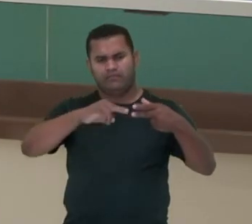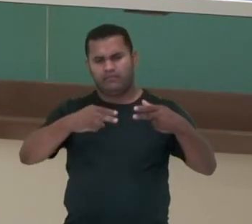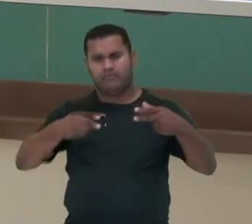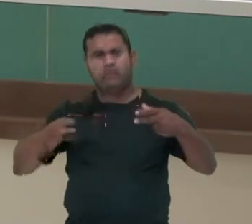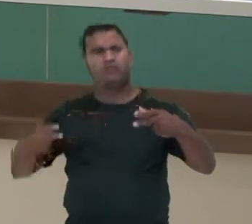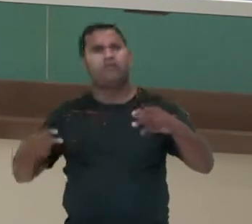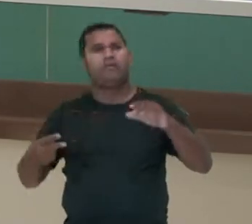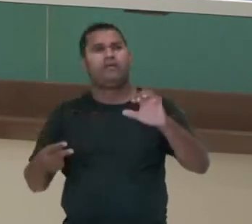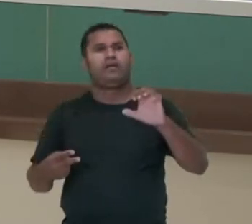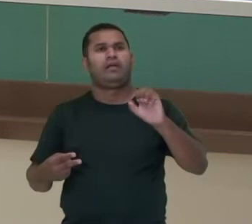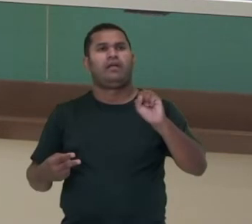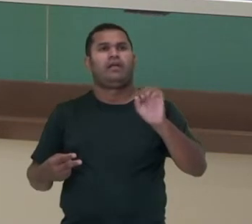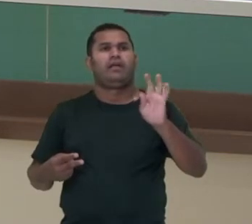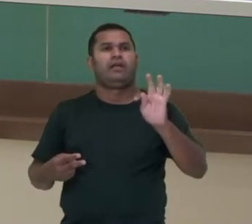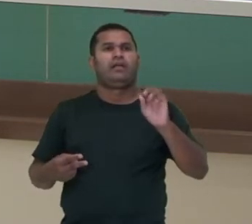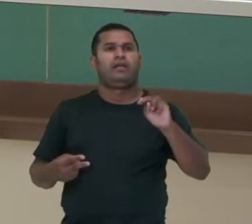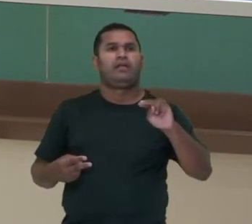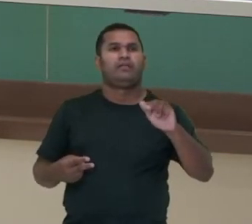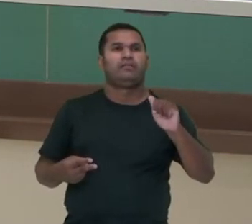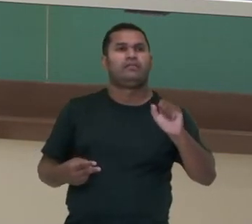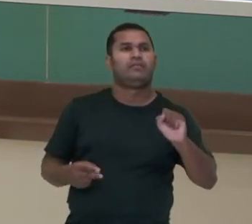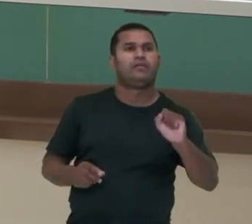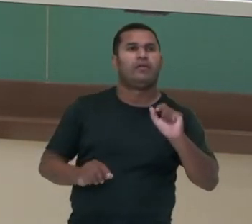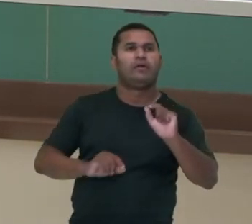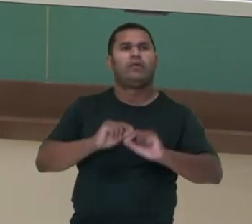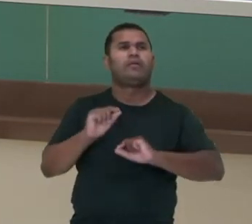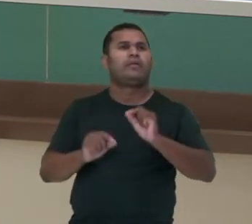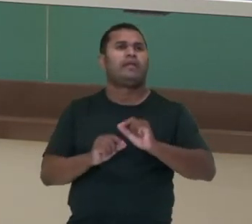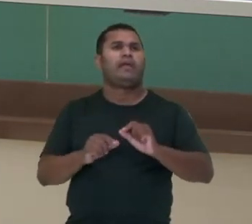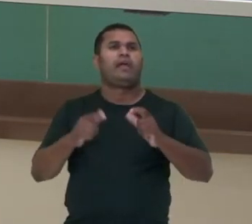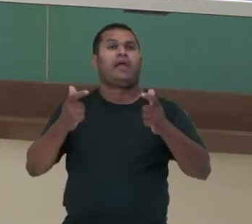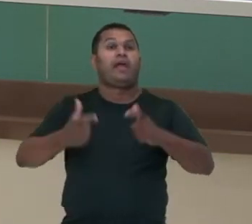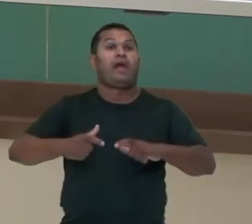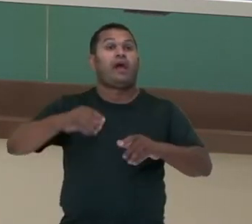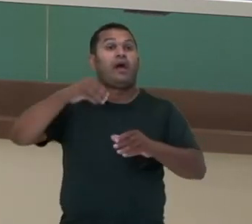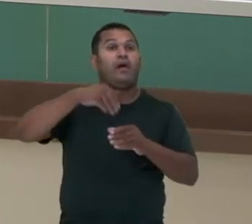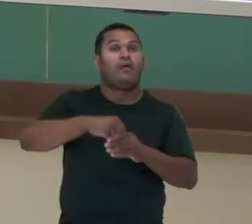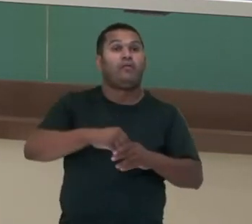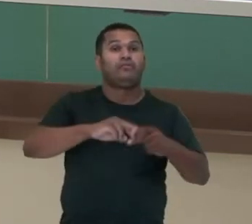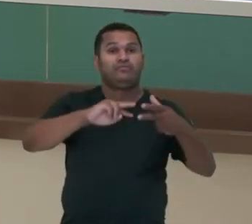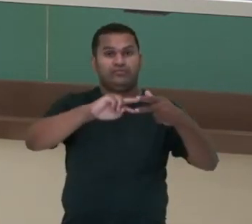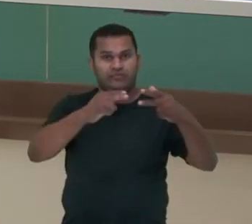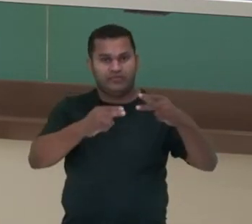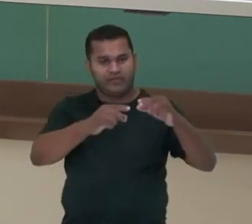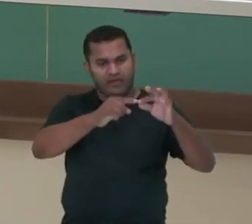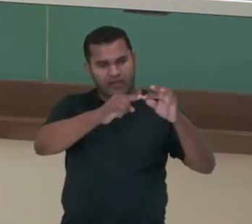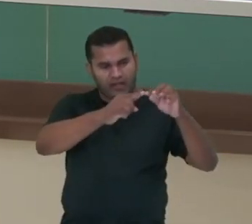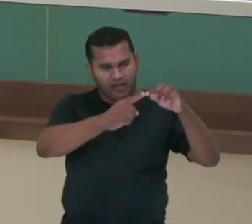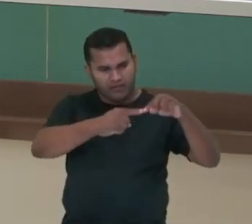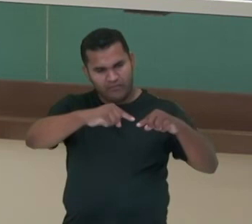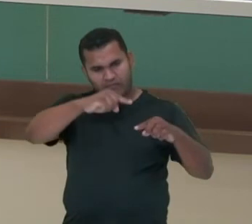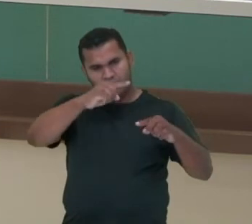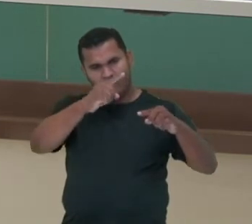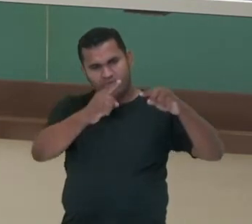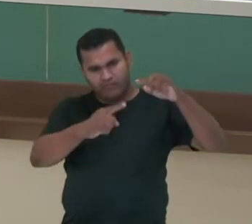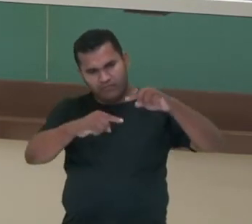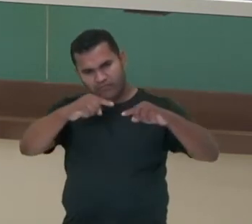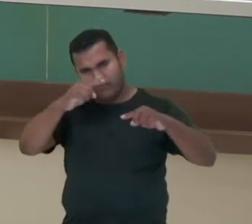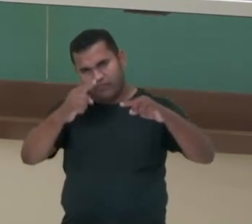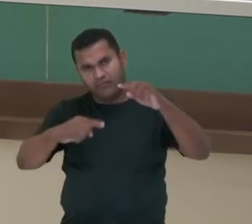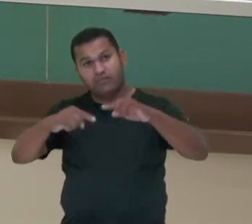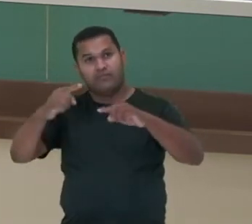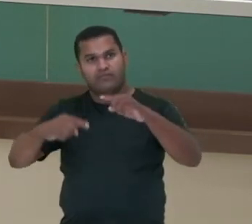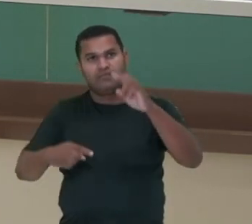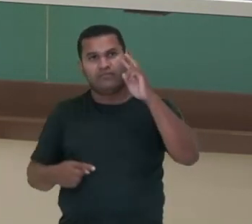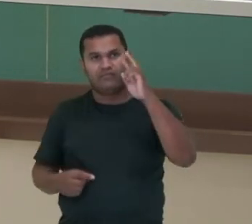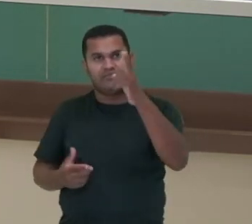o DNA se enrola, né, e vai formando todo aquele enovelamento, né? Faz com que os nucleossomos, que seriam